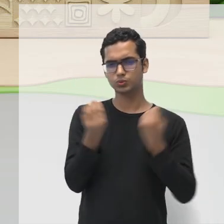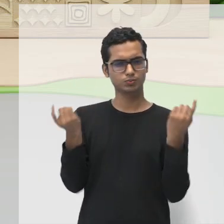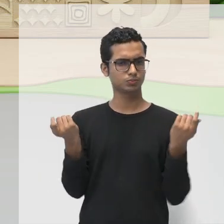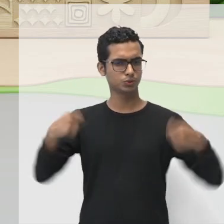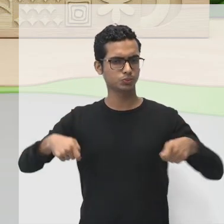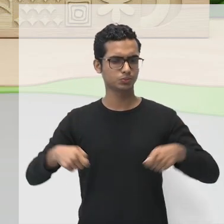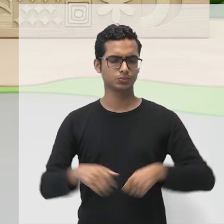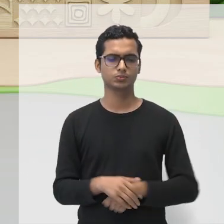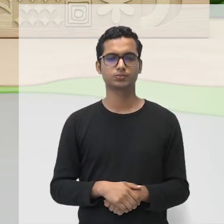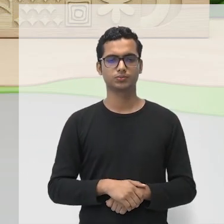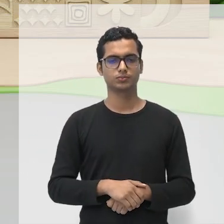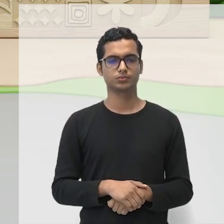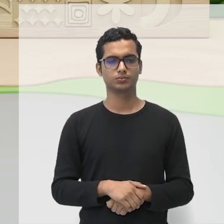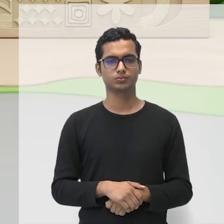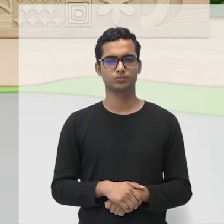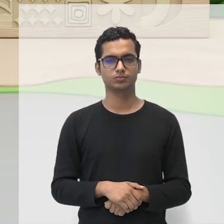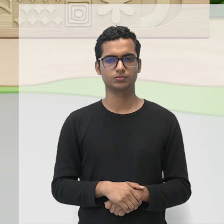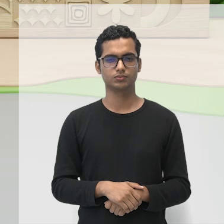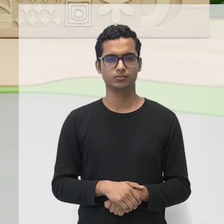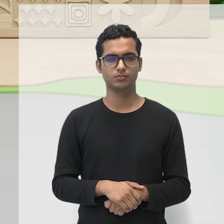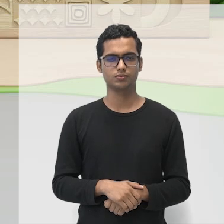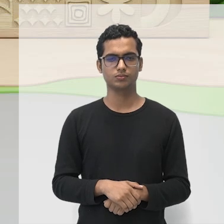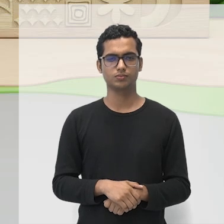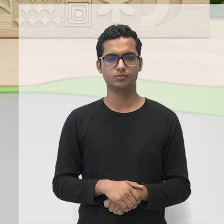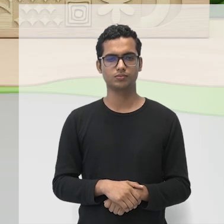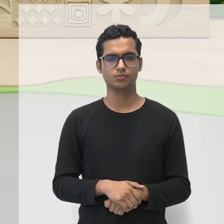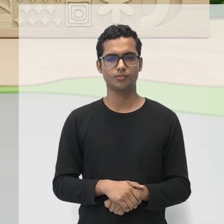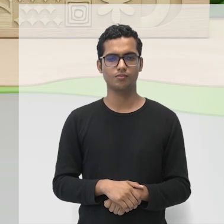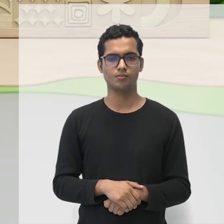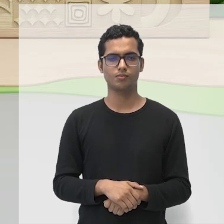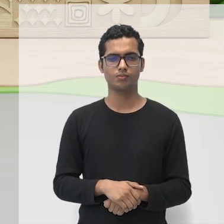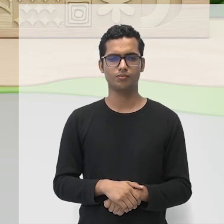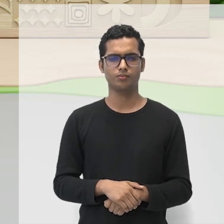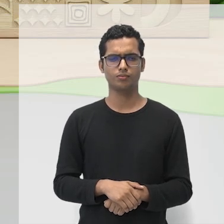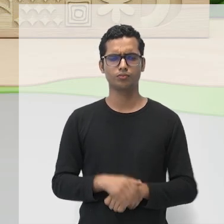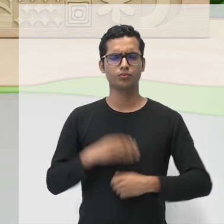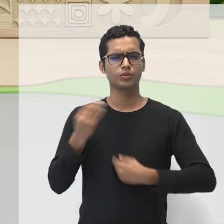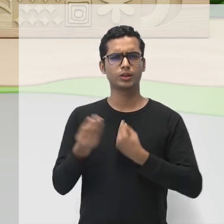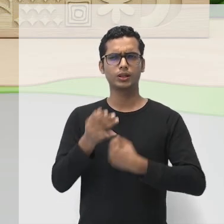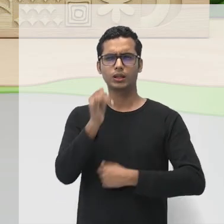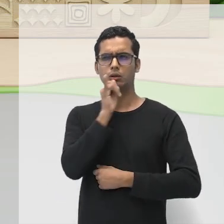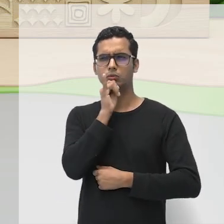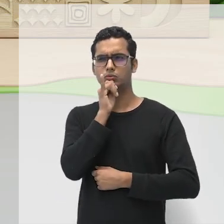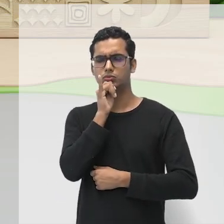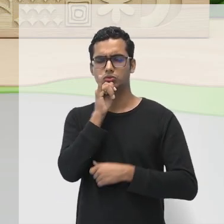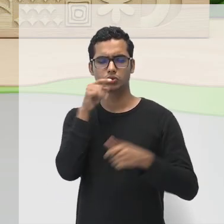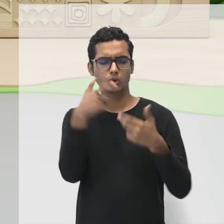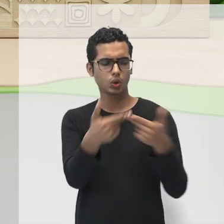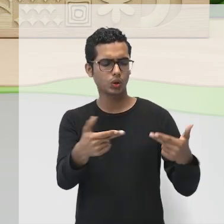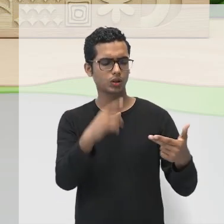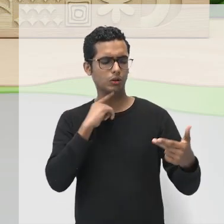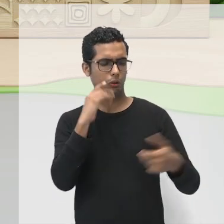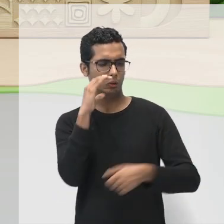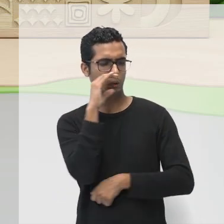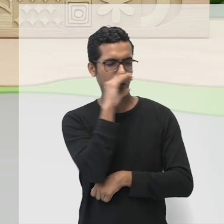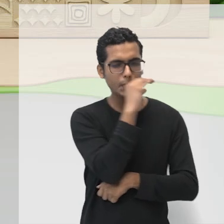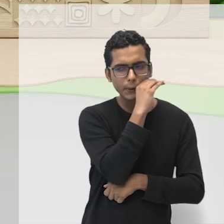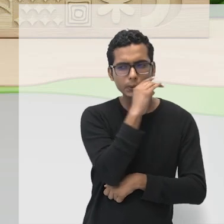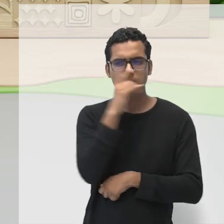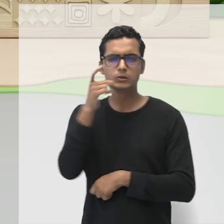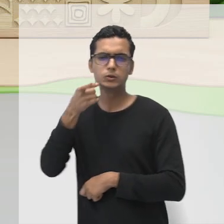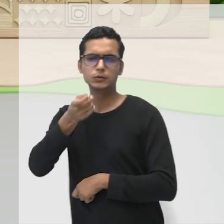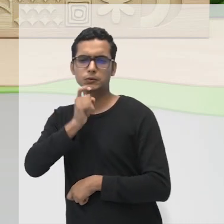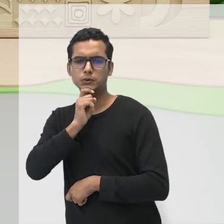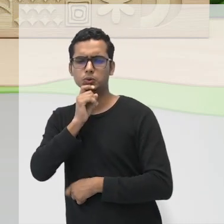é possível distinguir, como é possível dizer que algo está quente ou está